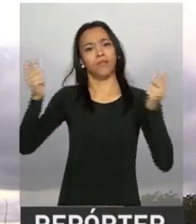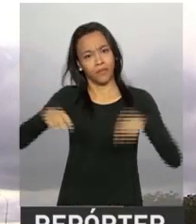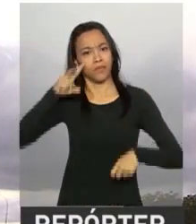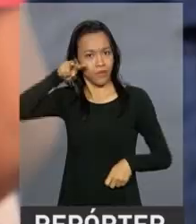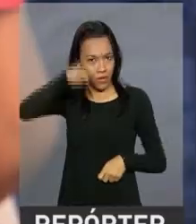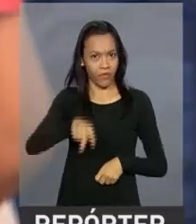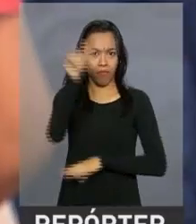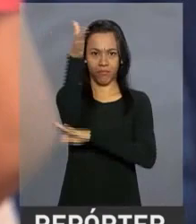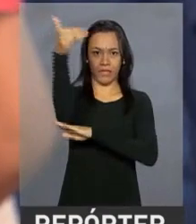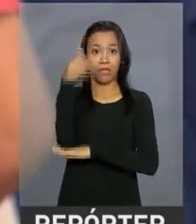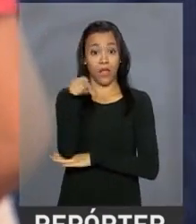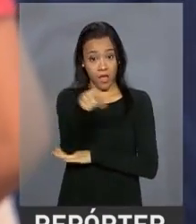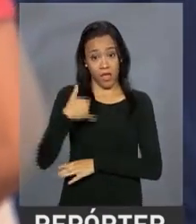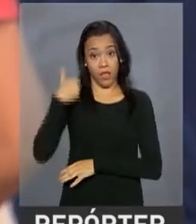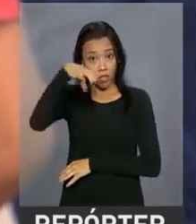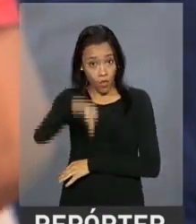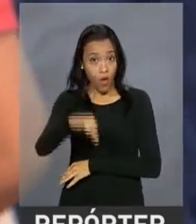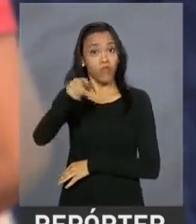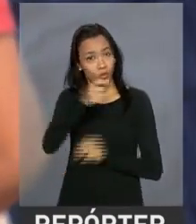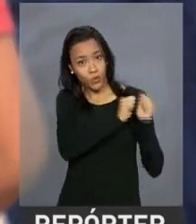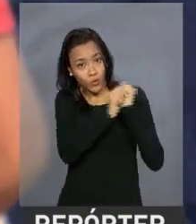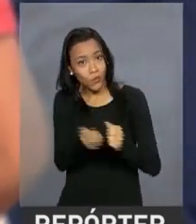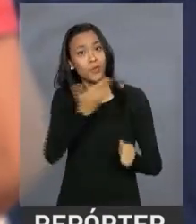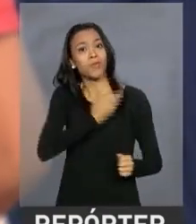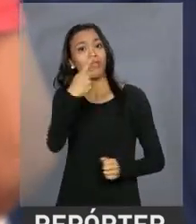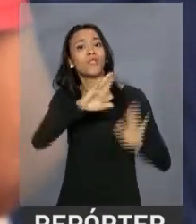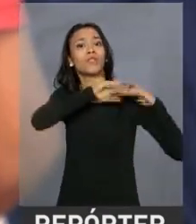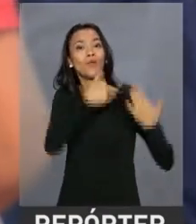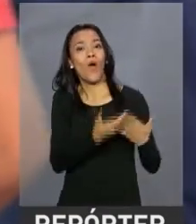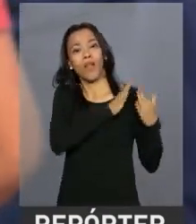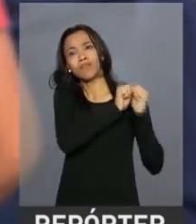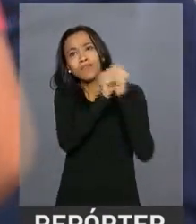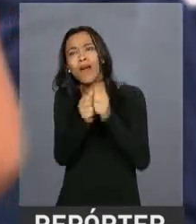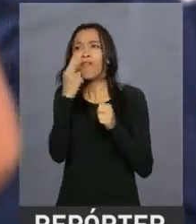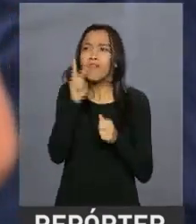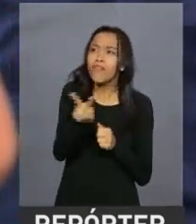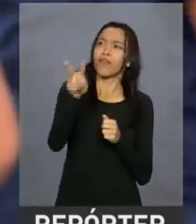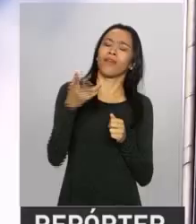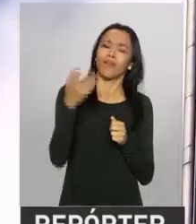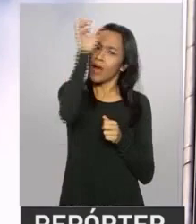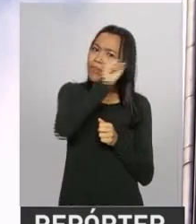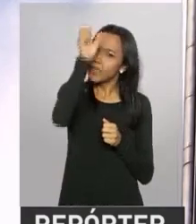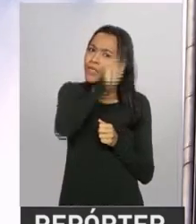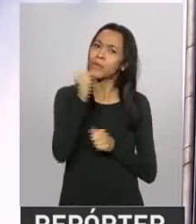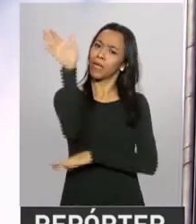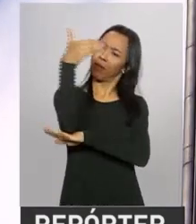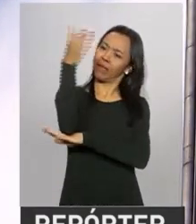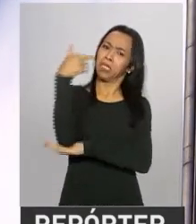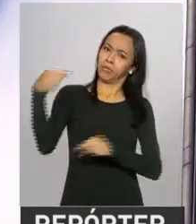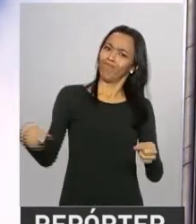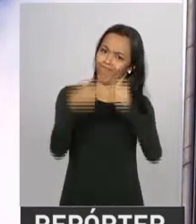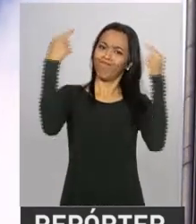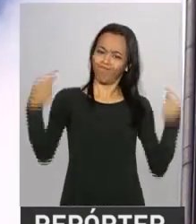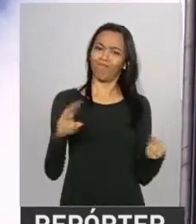federal. Eduarda, de 9 anos, foi com os amigos da escola acompanhar esta tradição e aprendeu que a bandeira tem tudo a ver